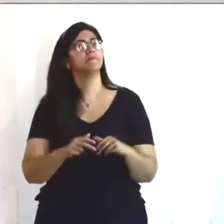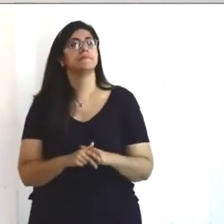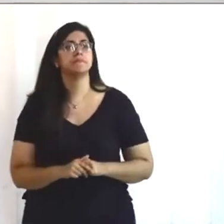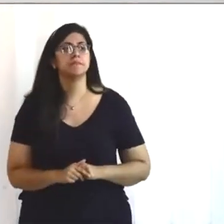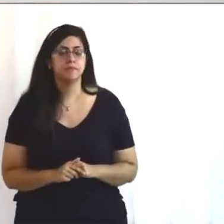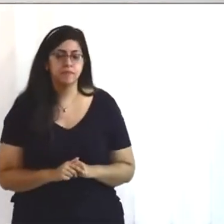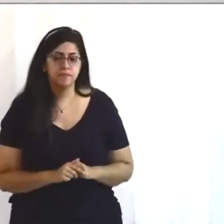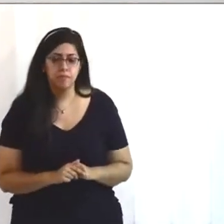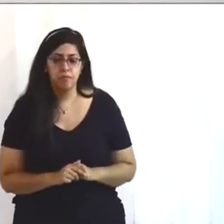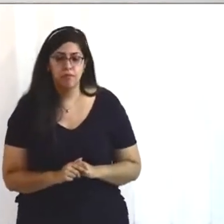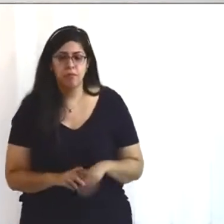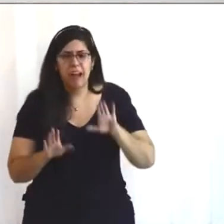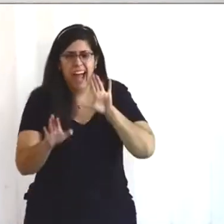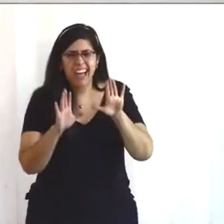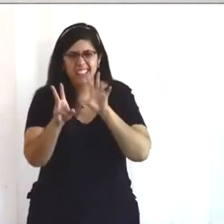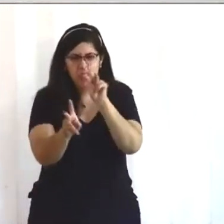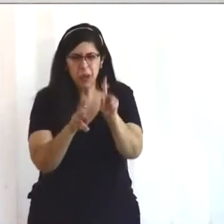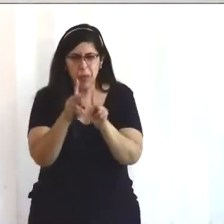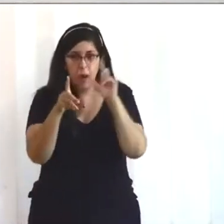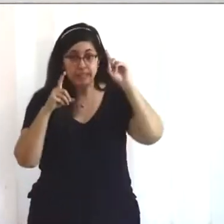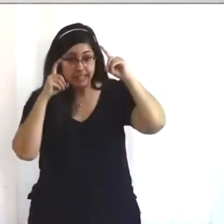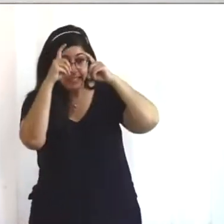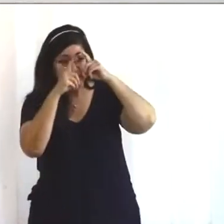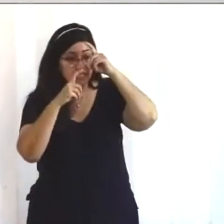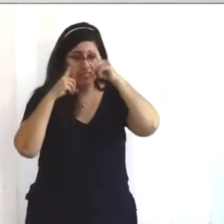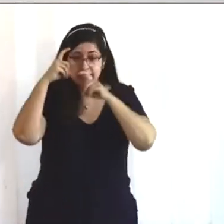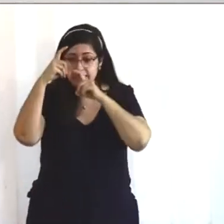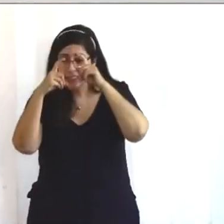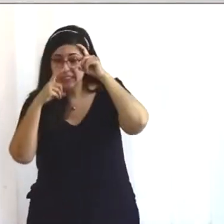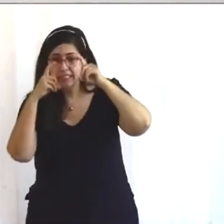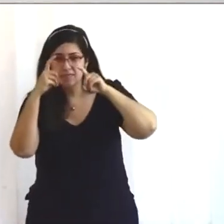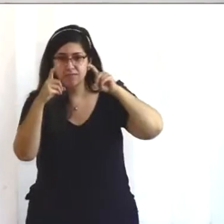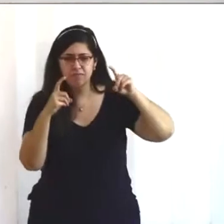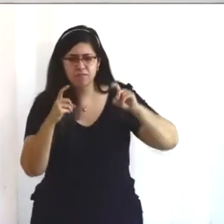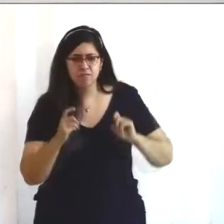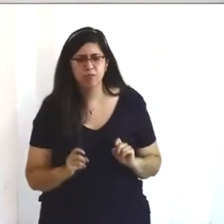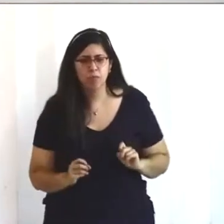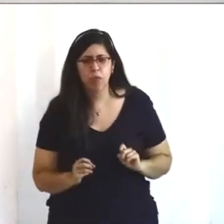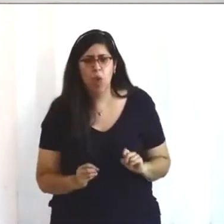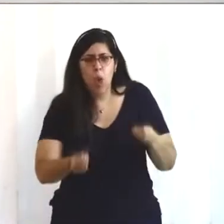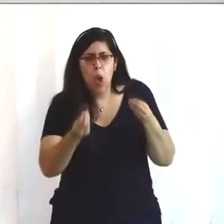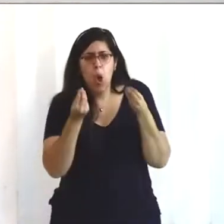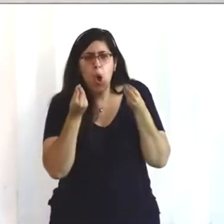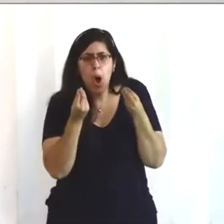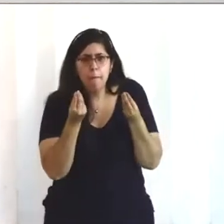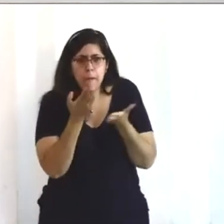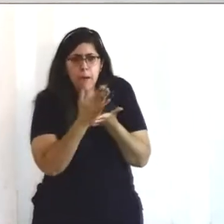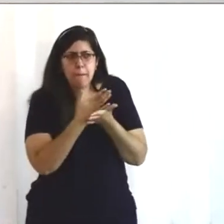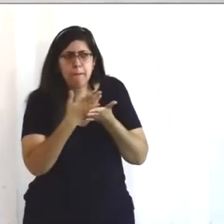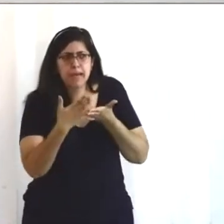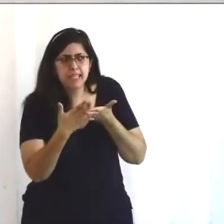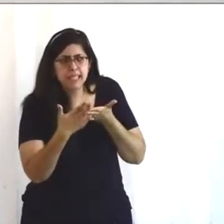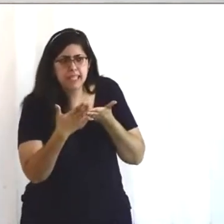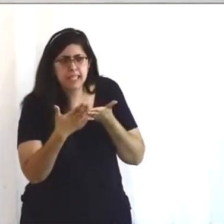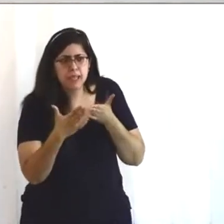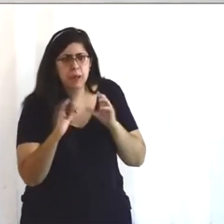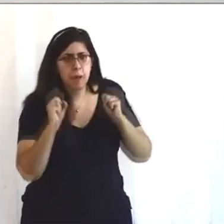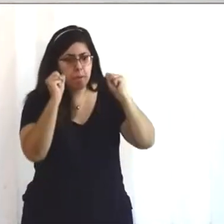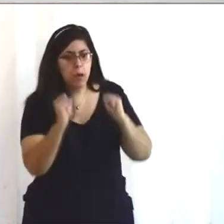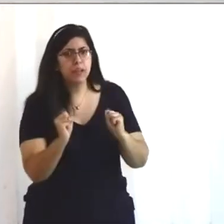era motivo de preocupação neste momento era: qual é a origem do poder de Jesus?